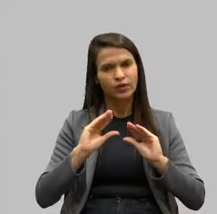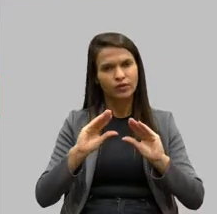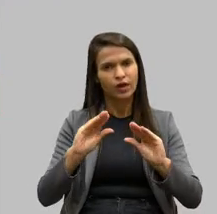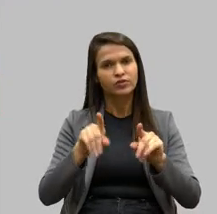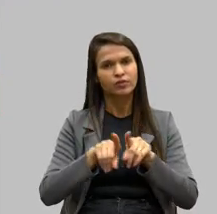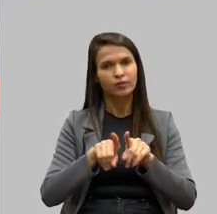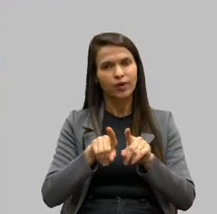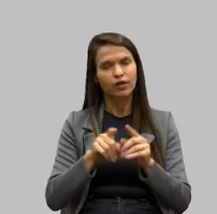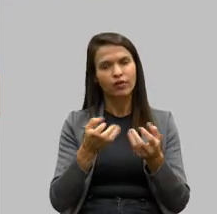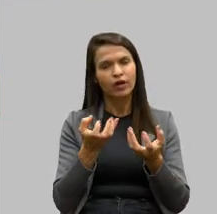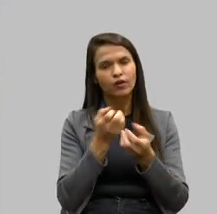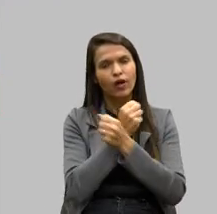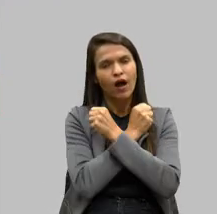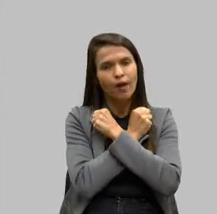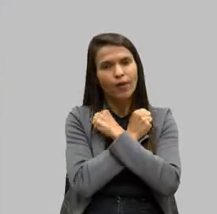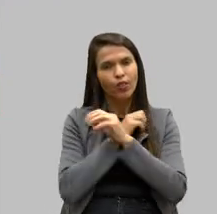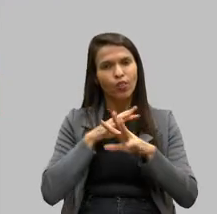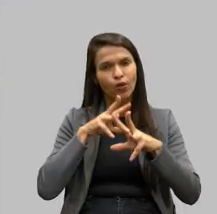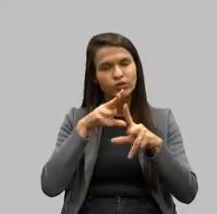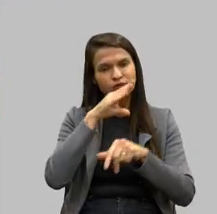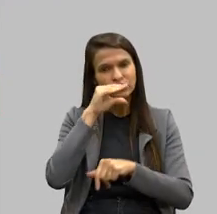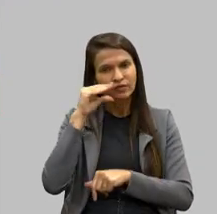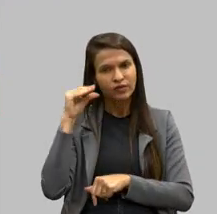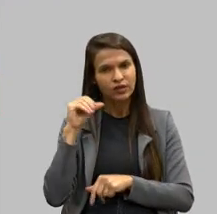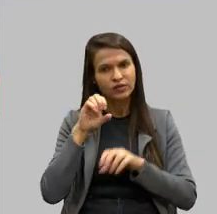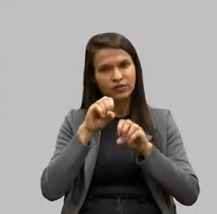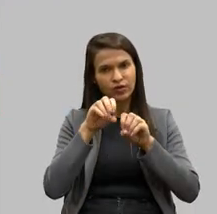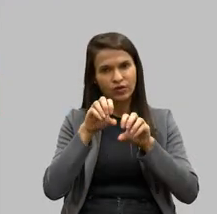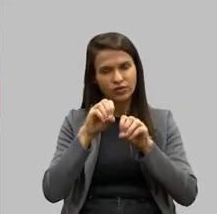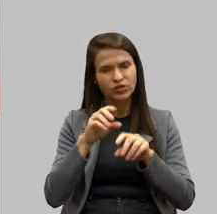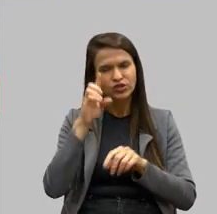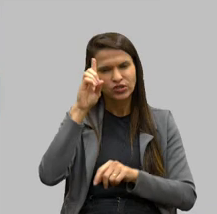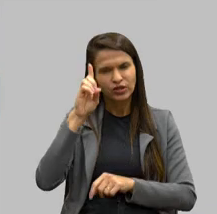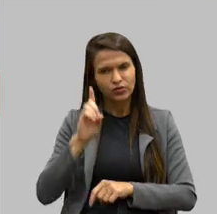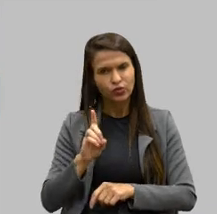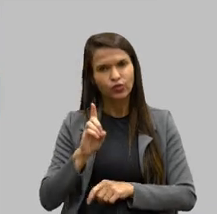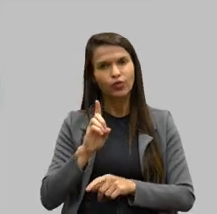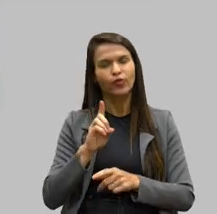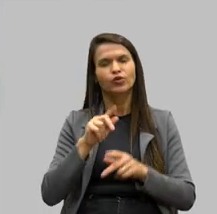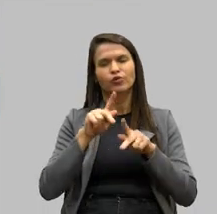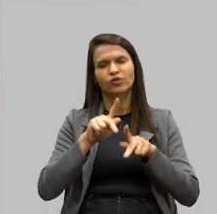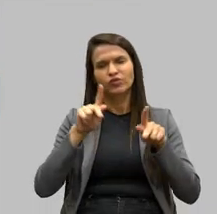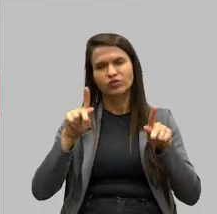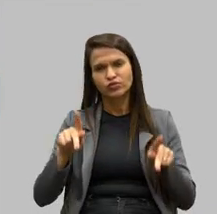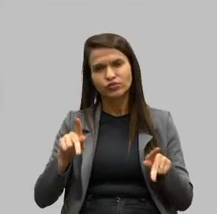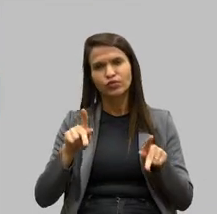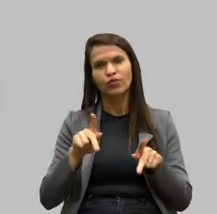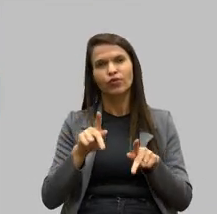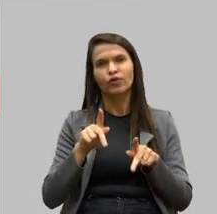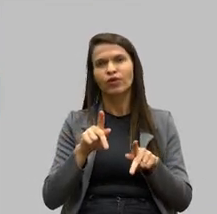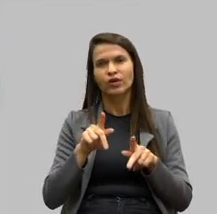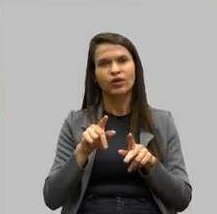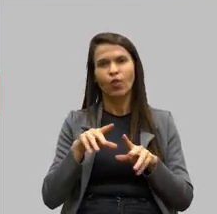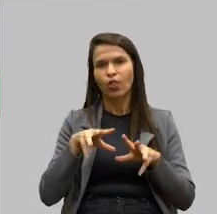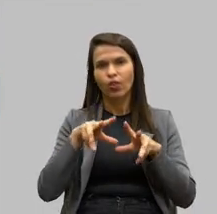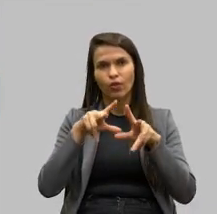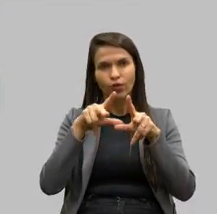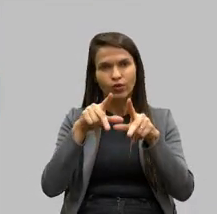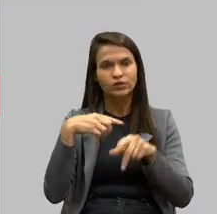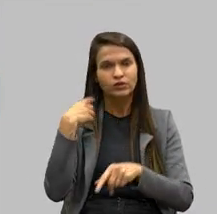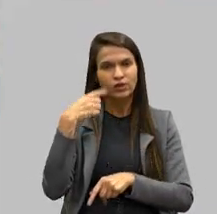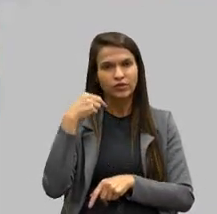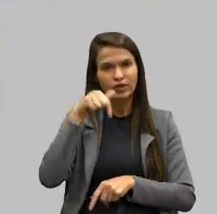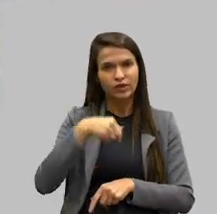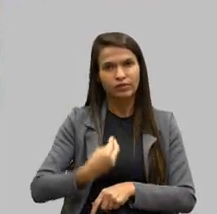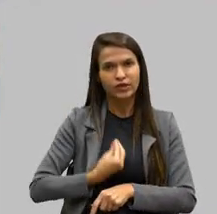Quero deixar um abraço para todos os servidores da educação, diretores, para professores, os ASBs e ATBs, aos deputados aqui